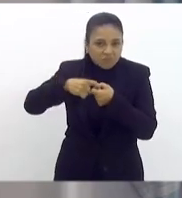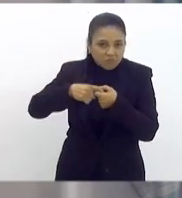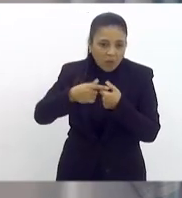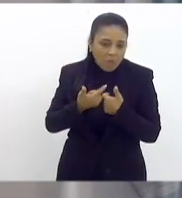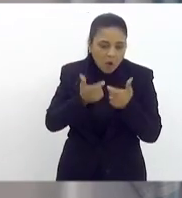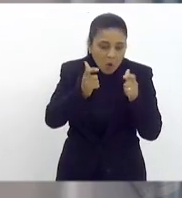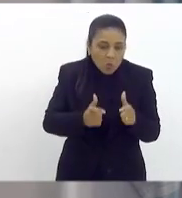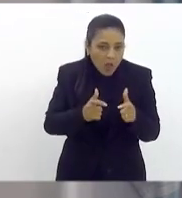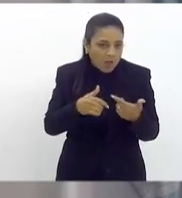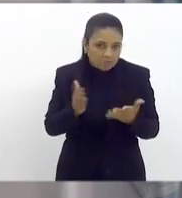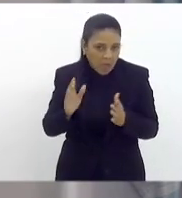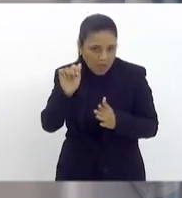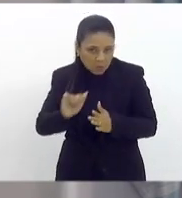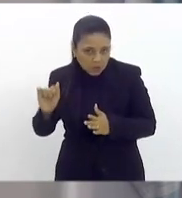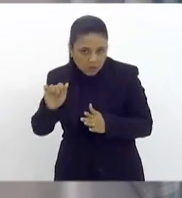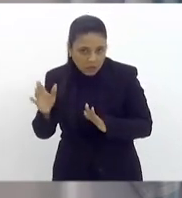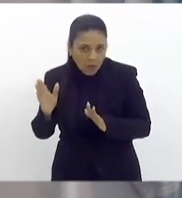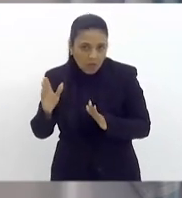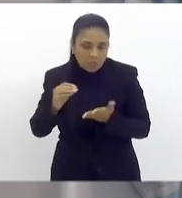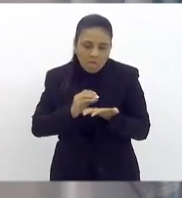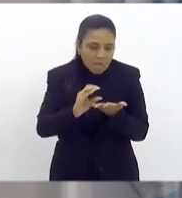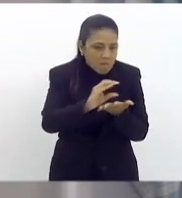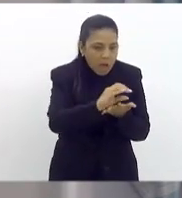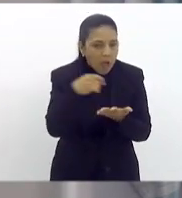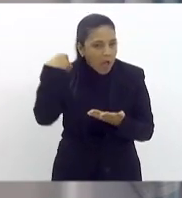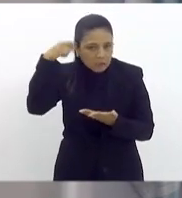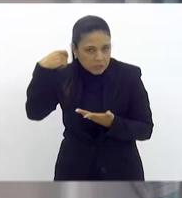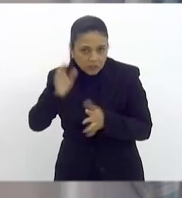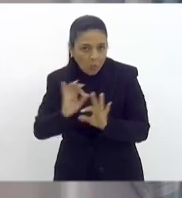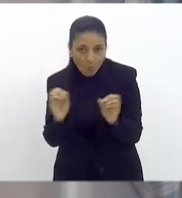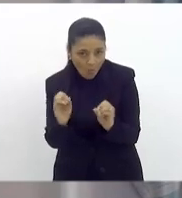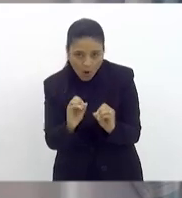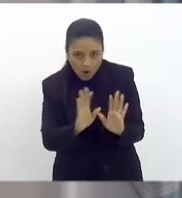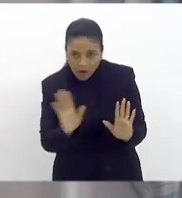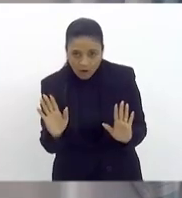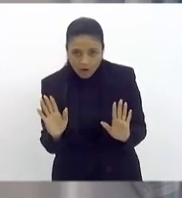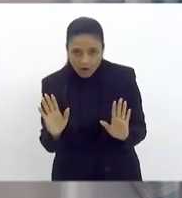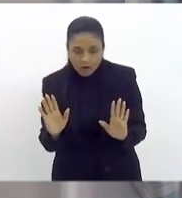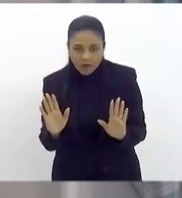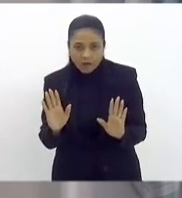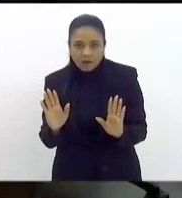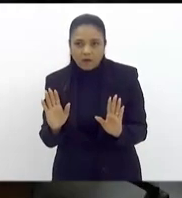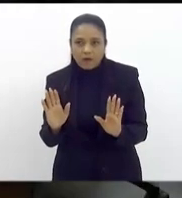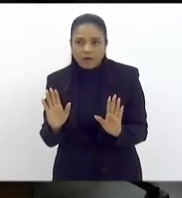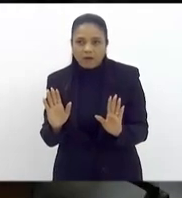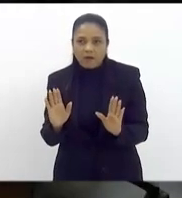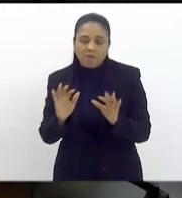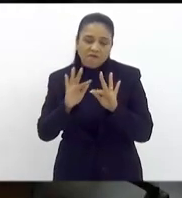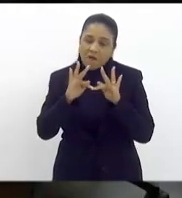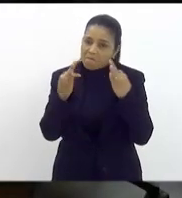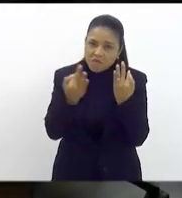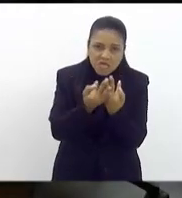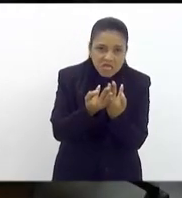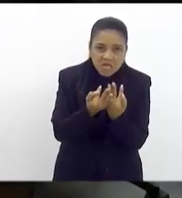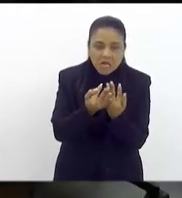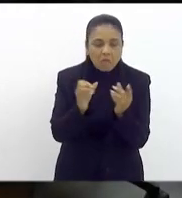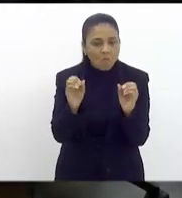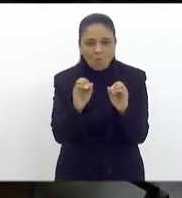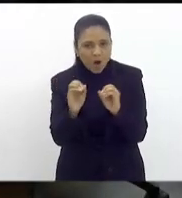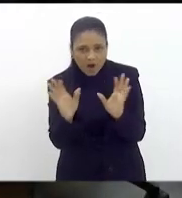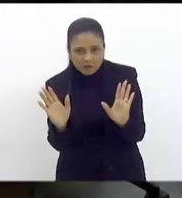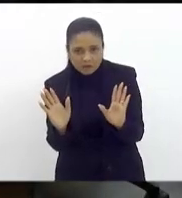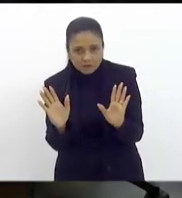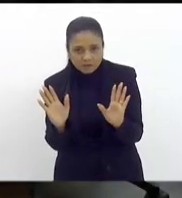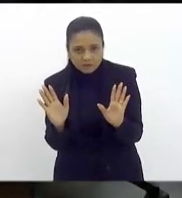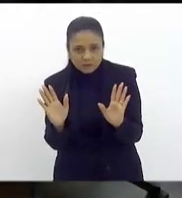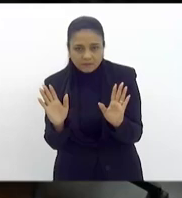suas associações. Isso não vai para outros artistas, isso não vai para... Enfim... Para a família desses artistas, nada. O ECAD diz